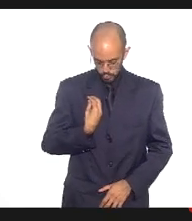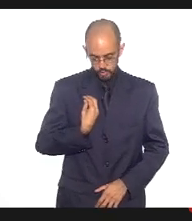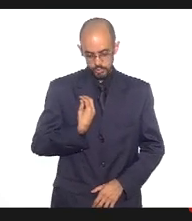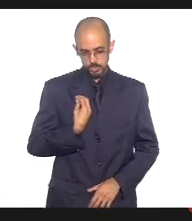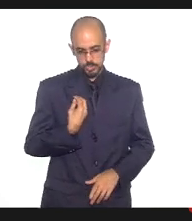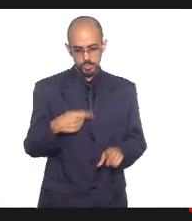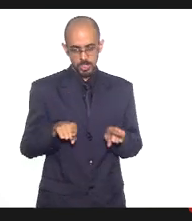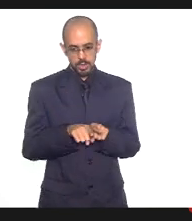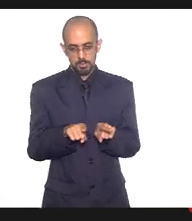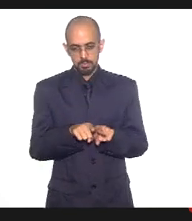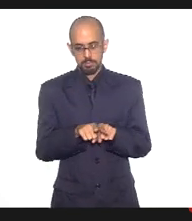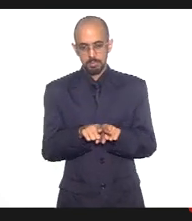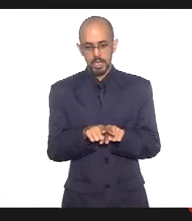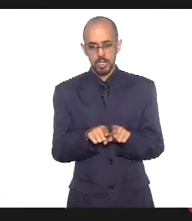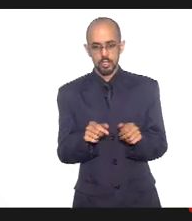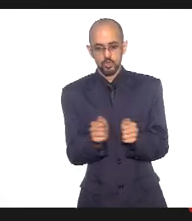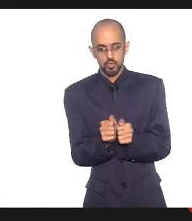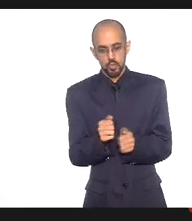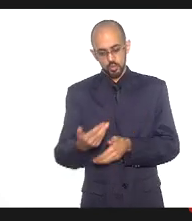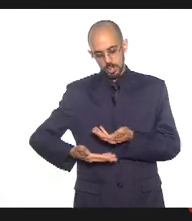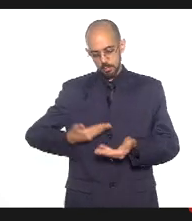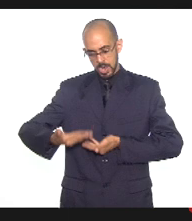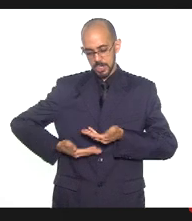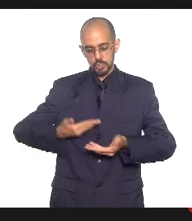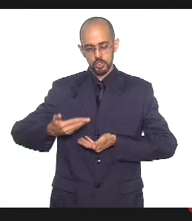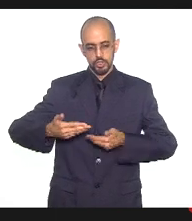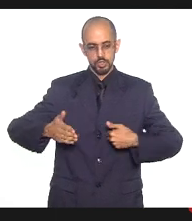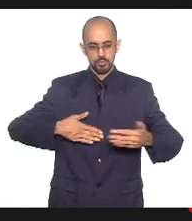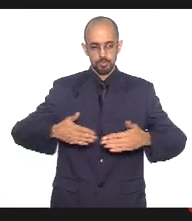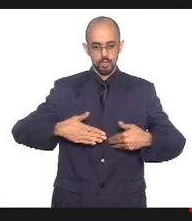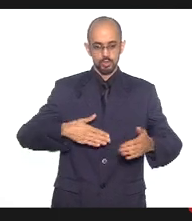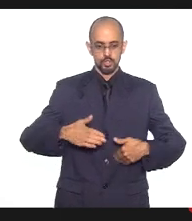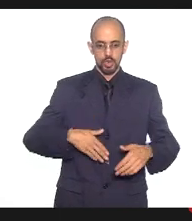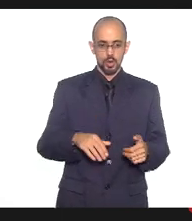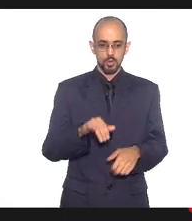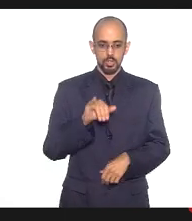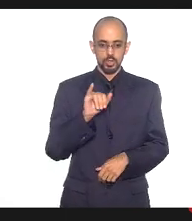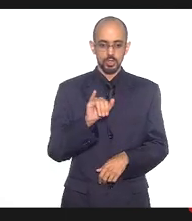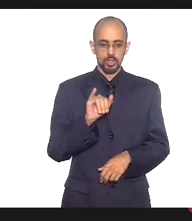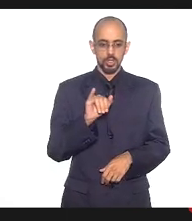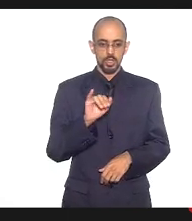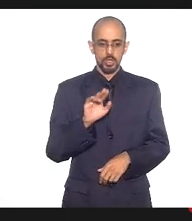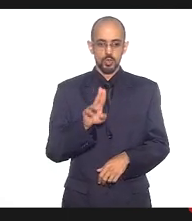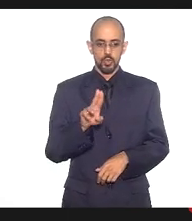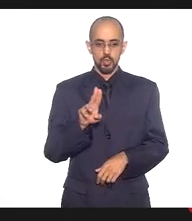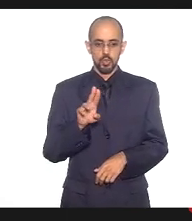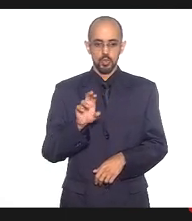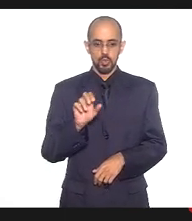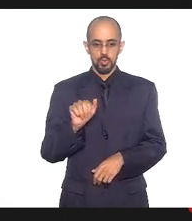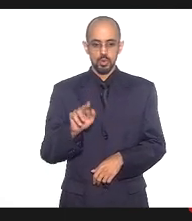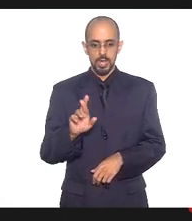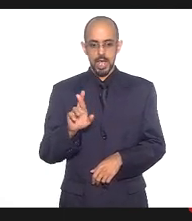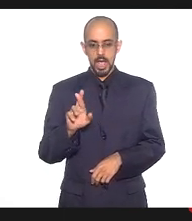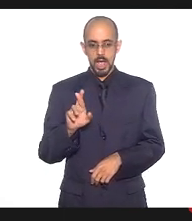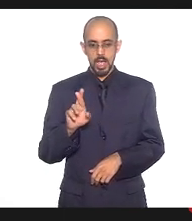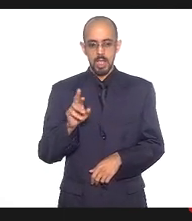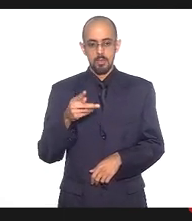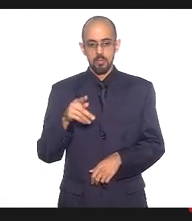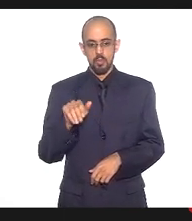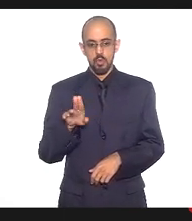do contrato por partilha de produção para o Urapuru, que a Petrobras é operadora, encontra-se em fase de